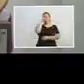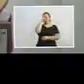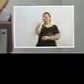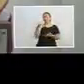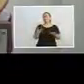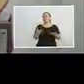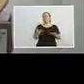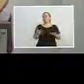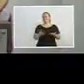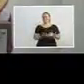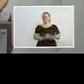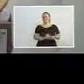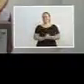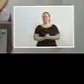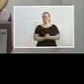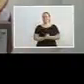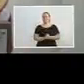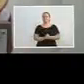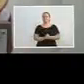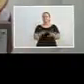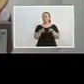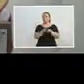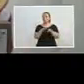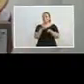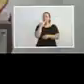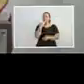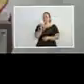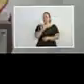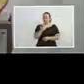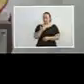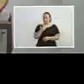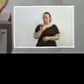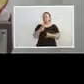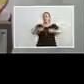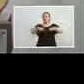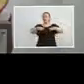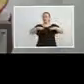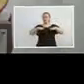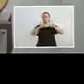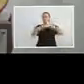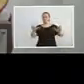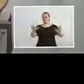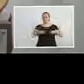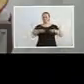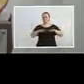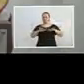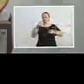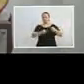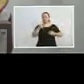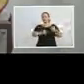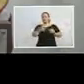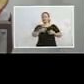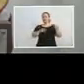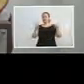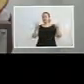de Saúde. E eles solicitaram para que pudéssemos fazer uma audiência pública para debater esse assunto, no